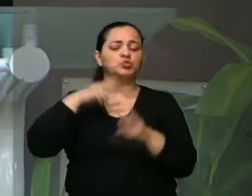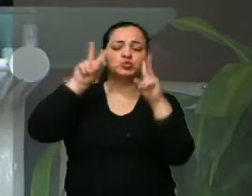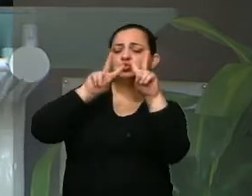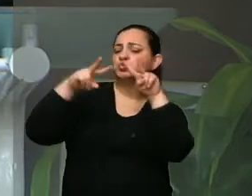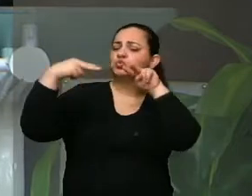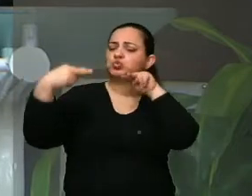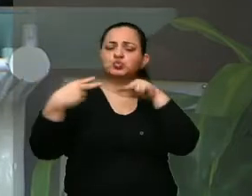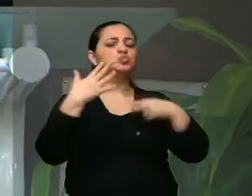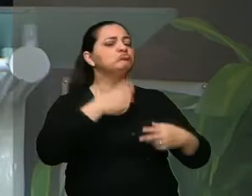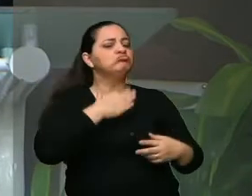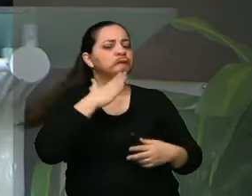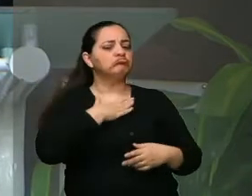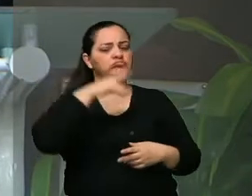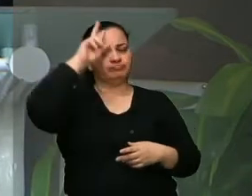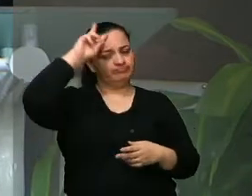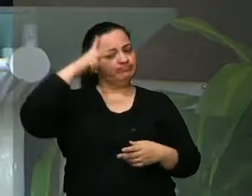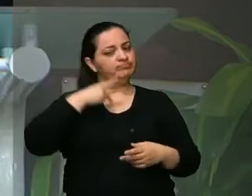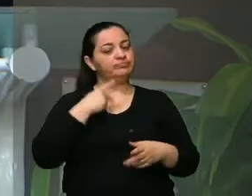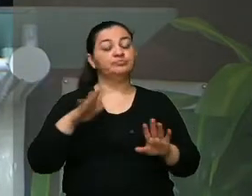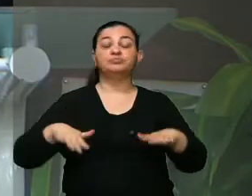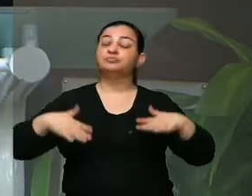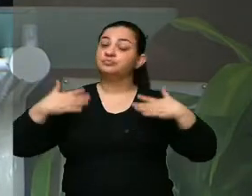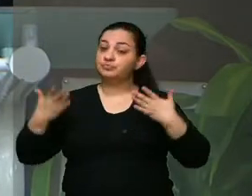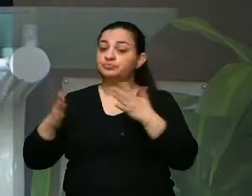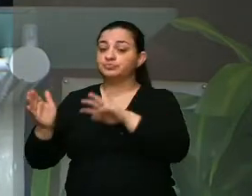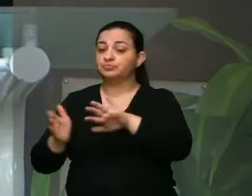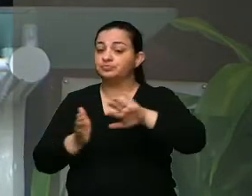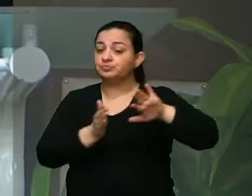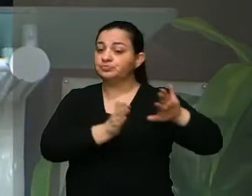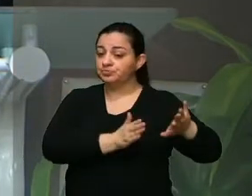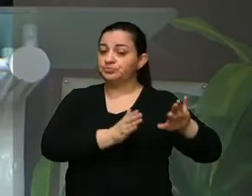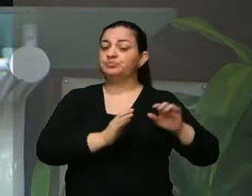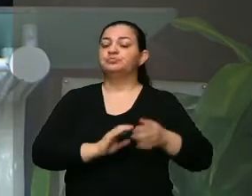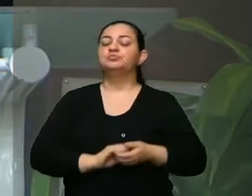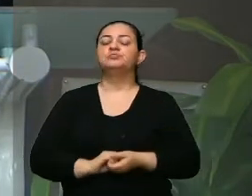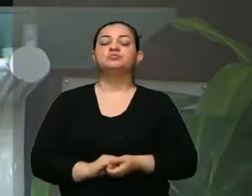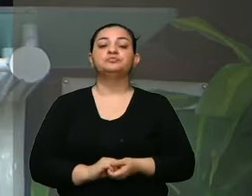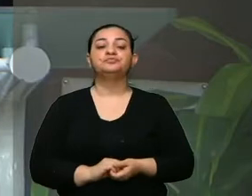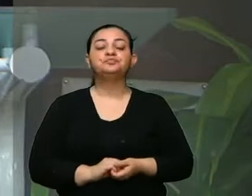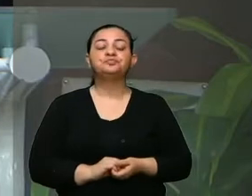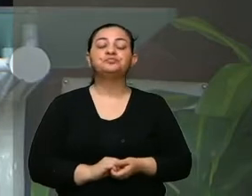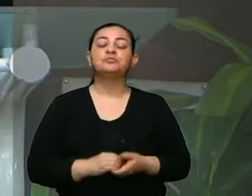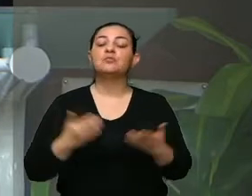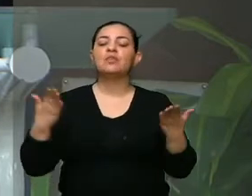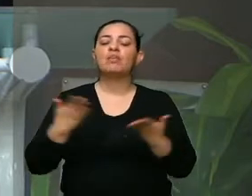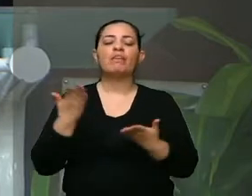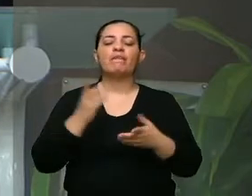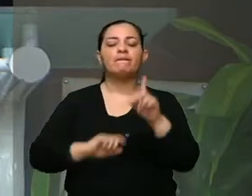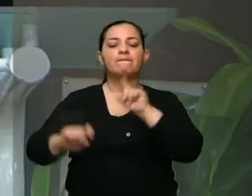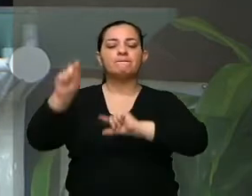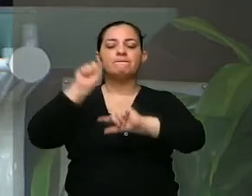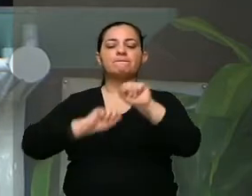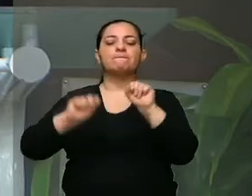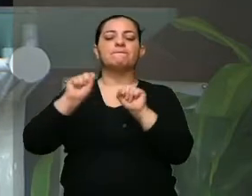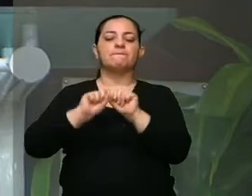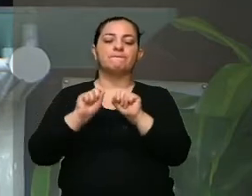o seu jeito né então veja agora o que eles faziam